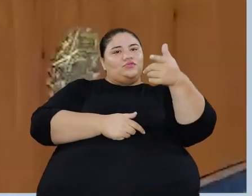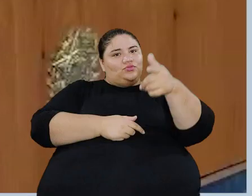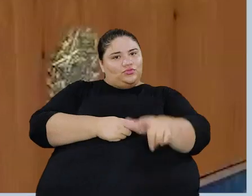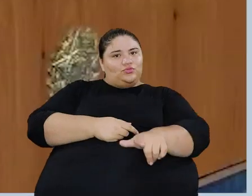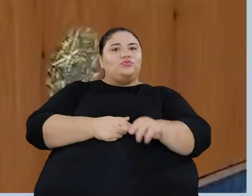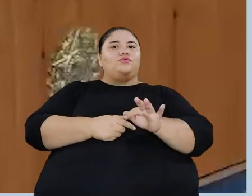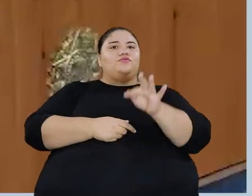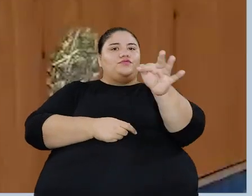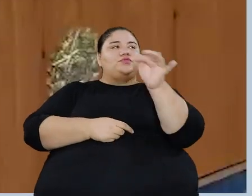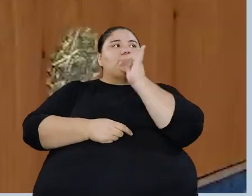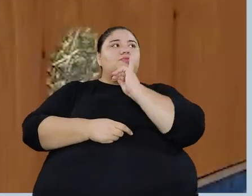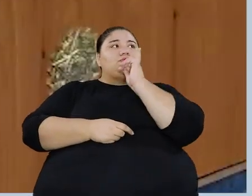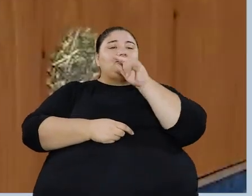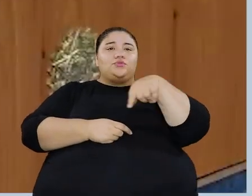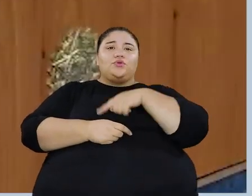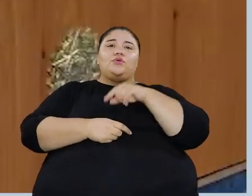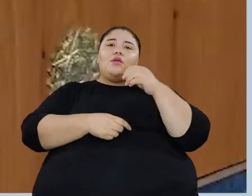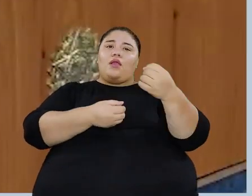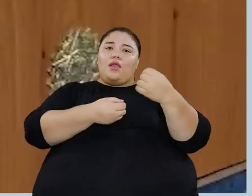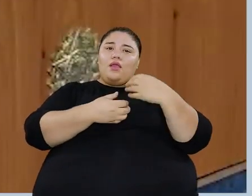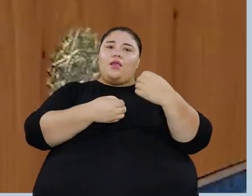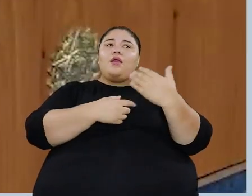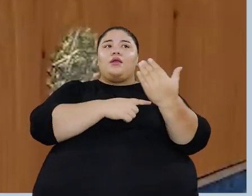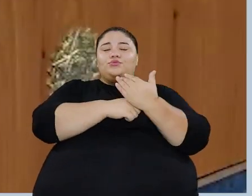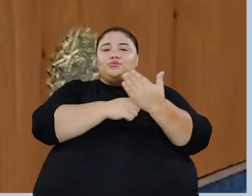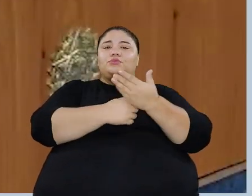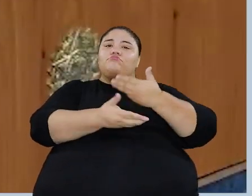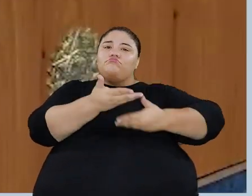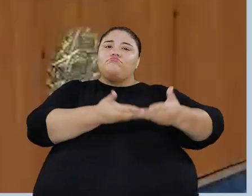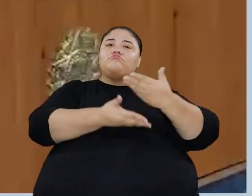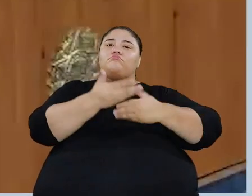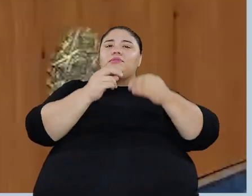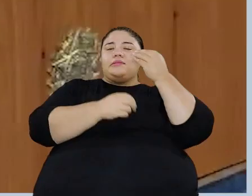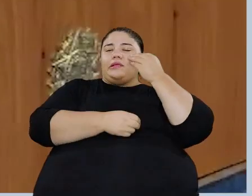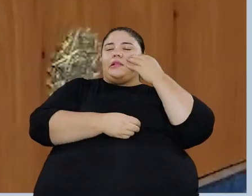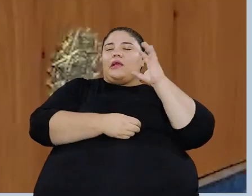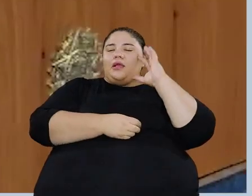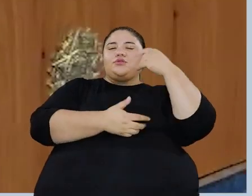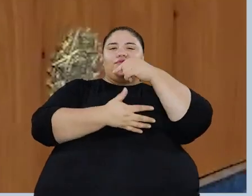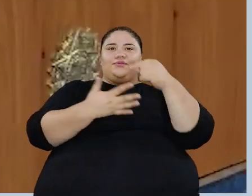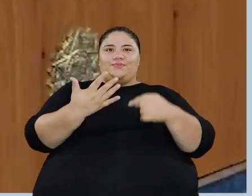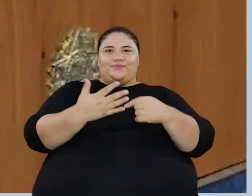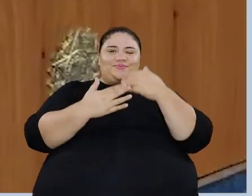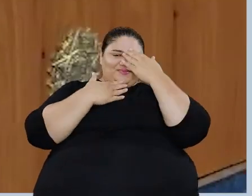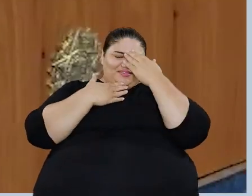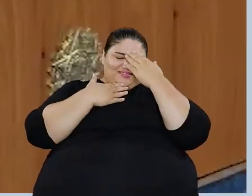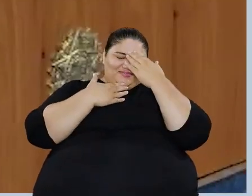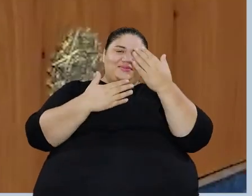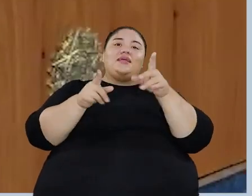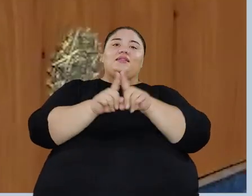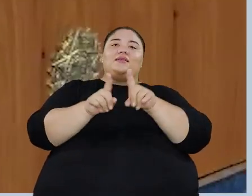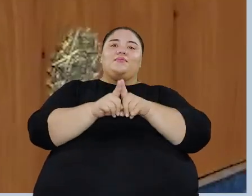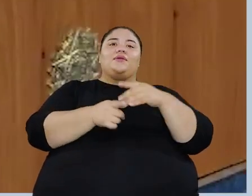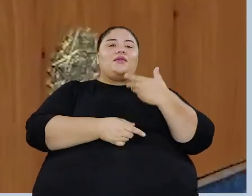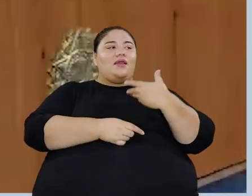convidá-lo novamente para o senhor nos ajudar a debater e tentar resolver essas questões. Muito